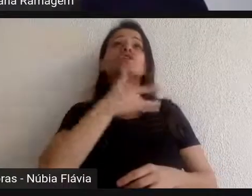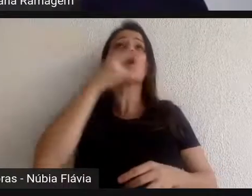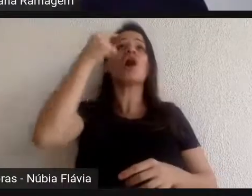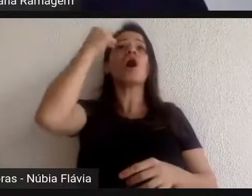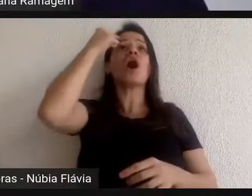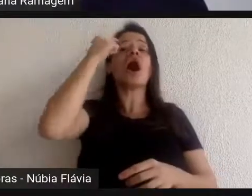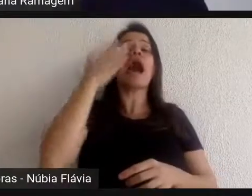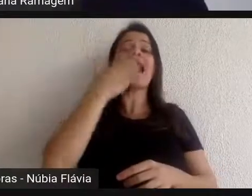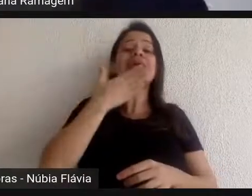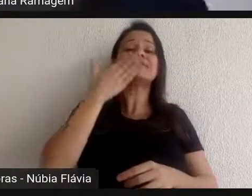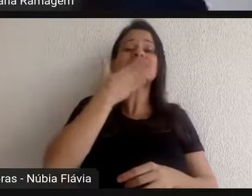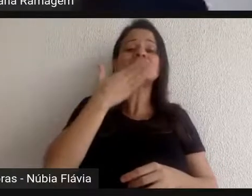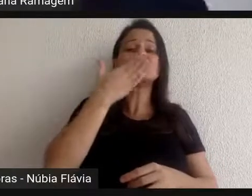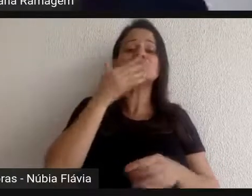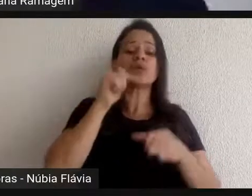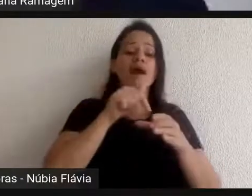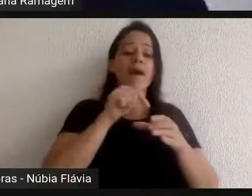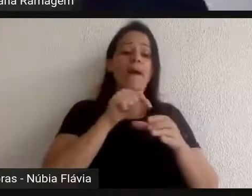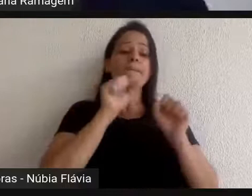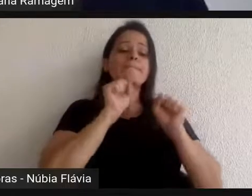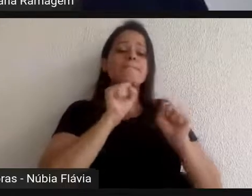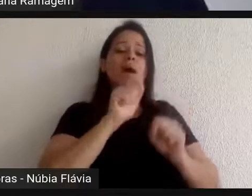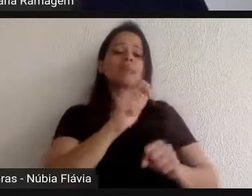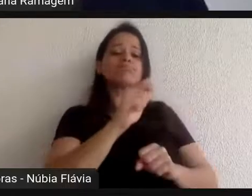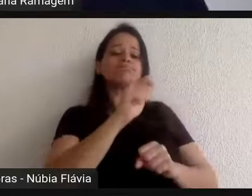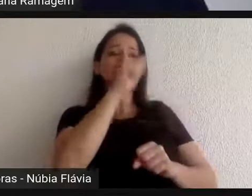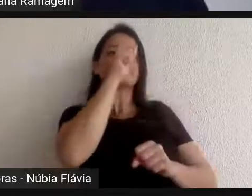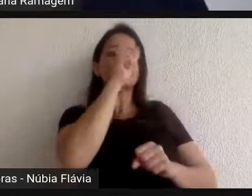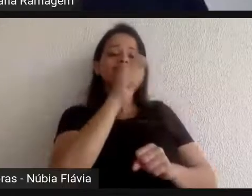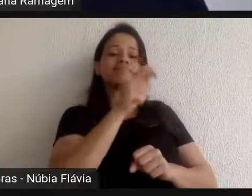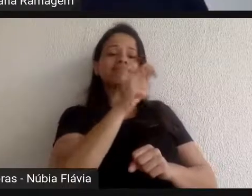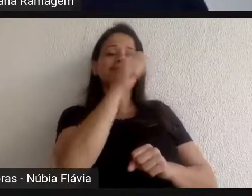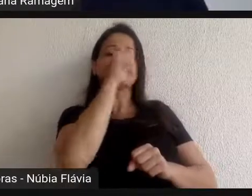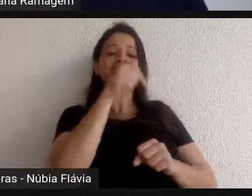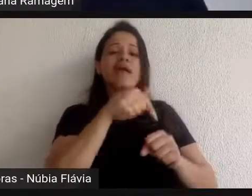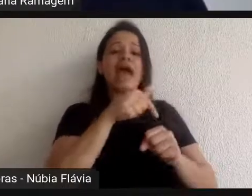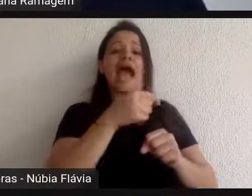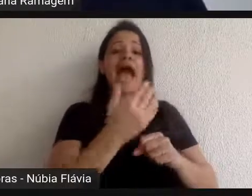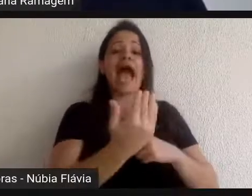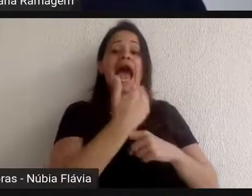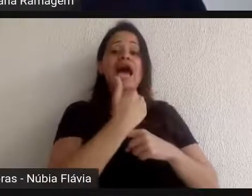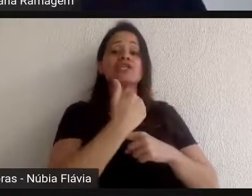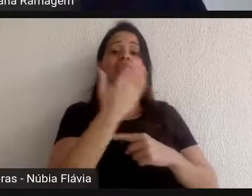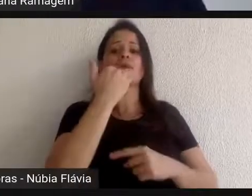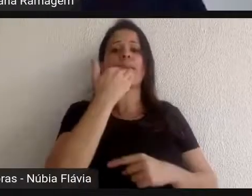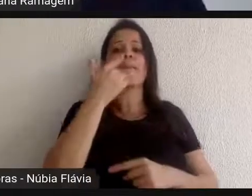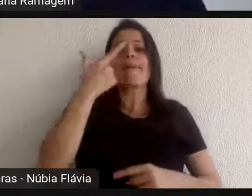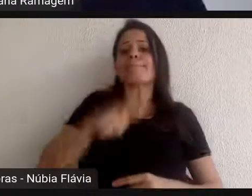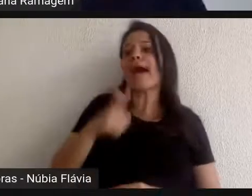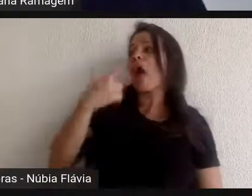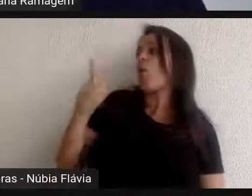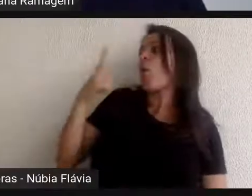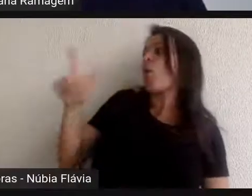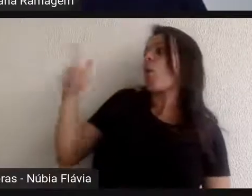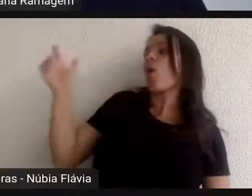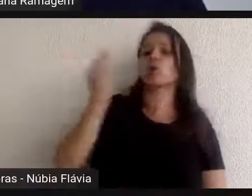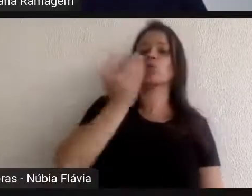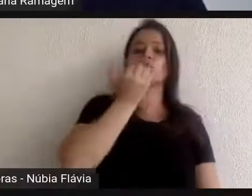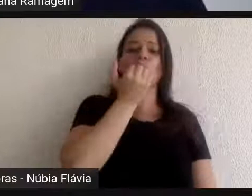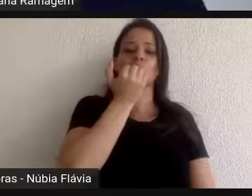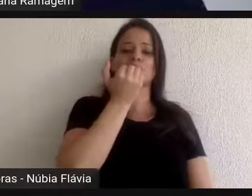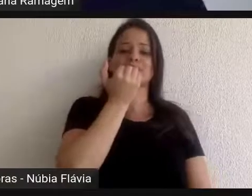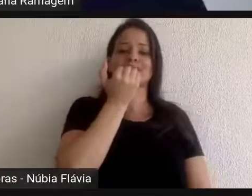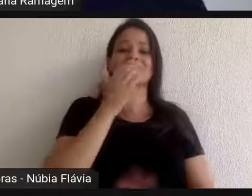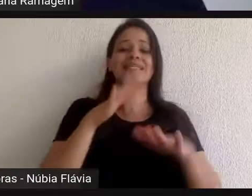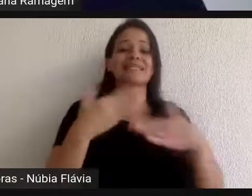Então, muitas vezes, eles podem, na verdade, acabar estimulando o apetite por doce, tá? Então, em suma,